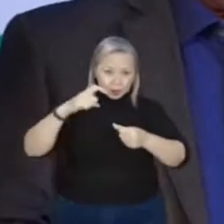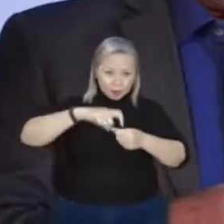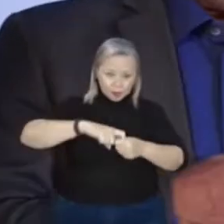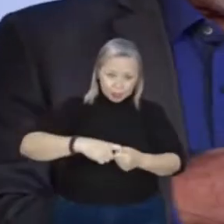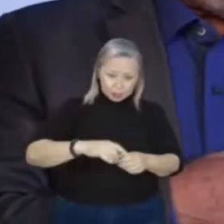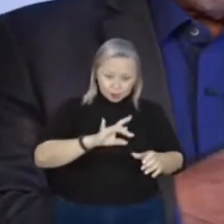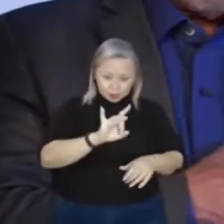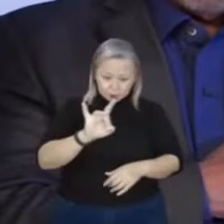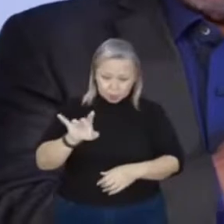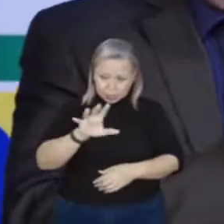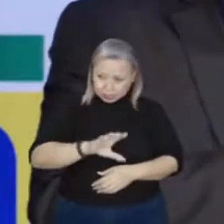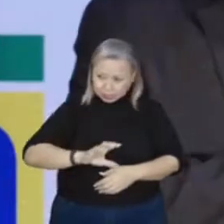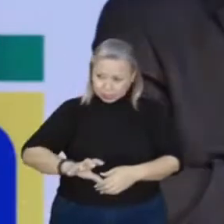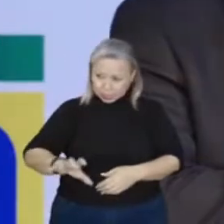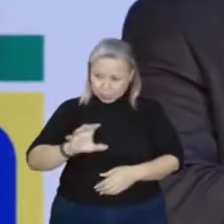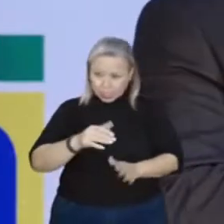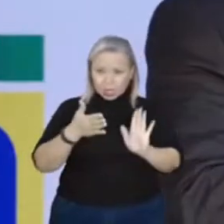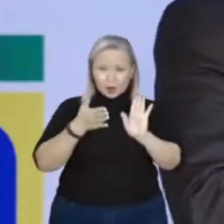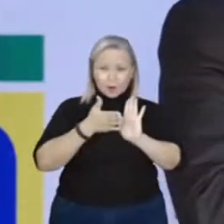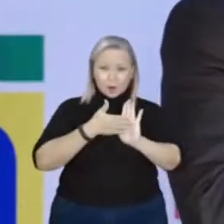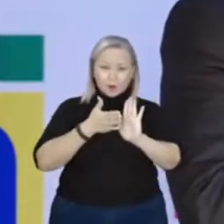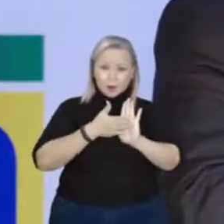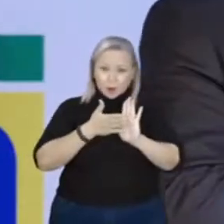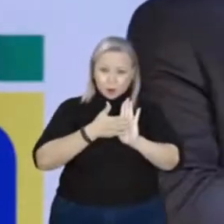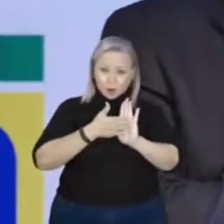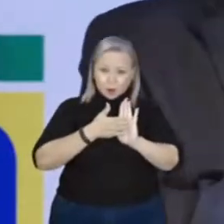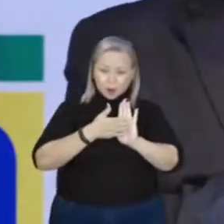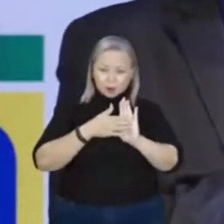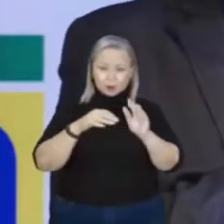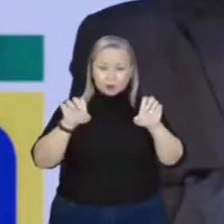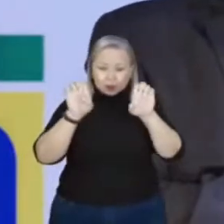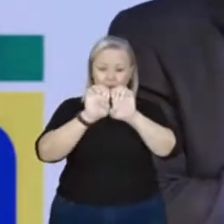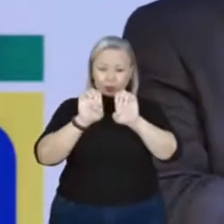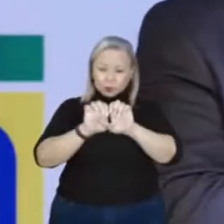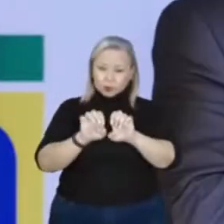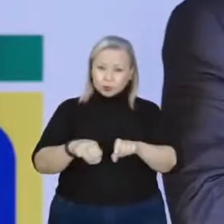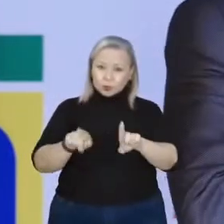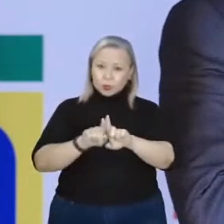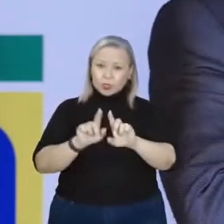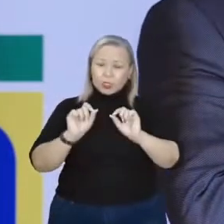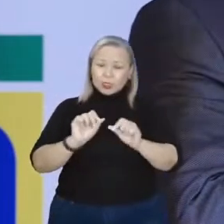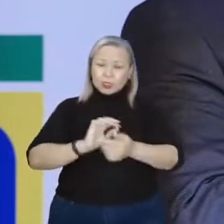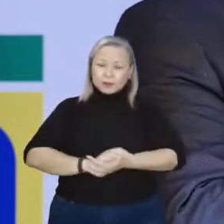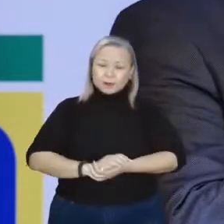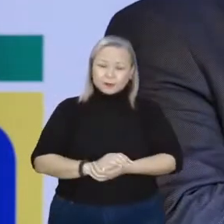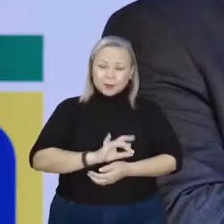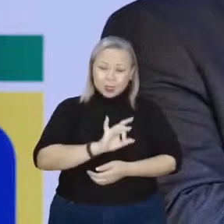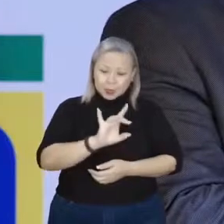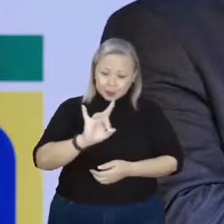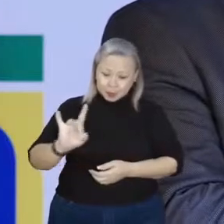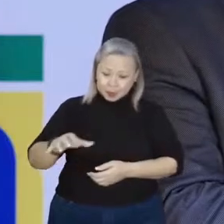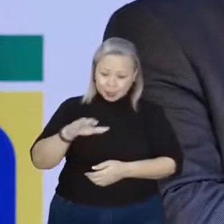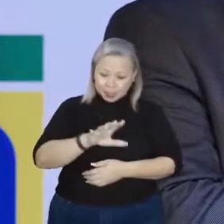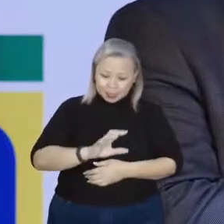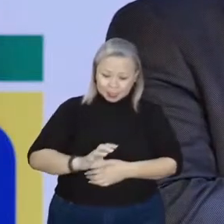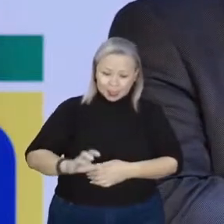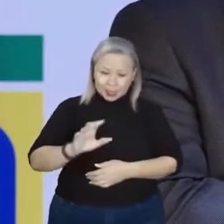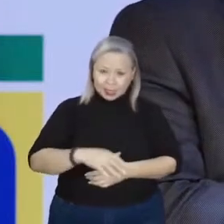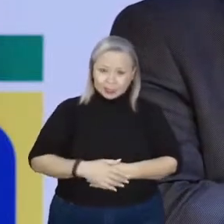área, propostas de estrutura também, proposta para cada área e